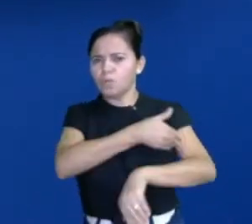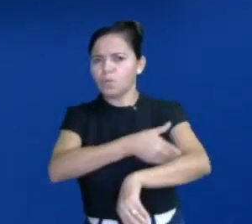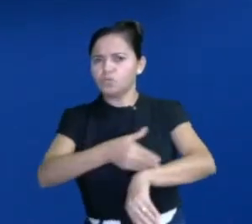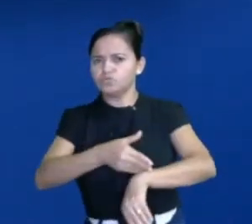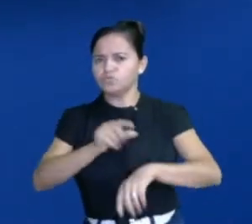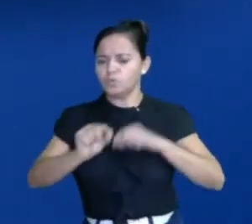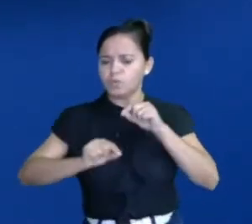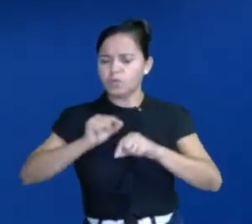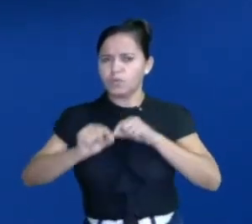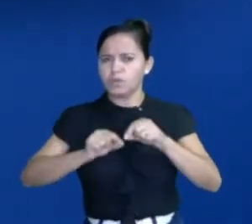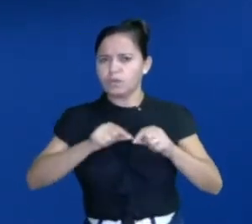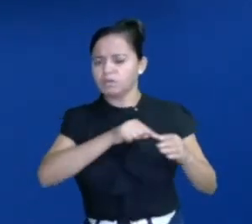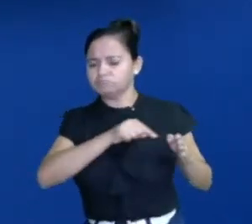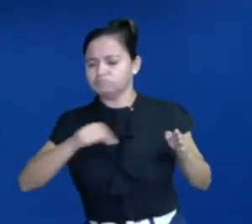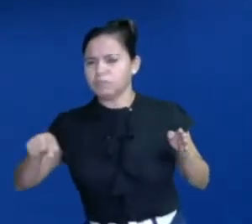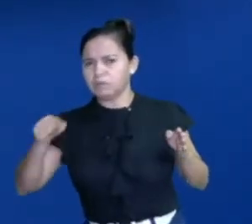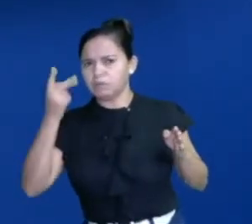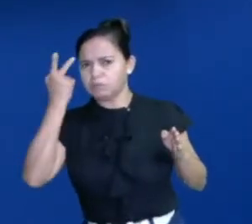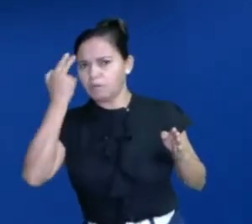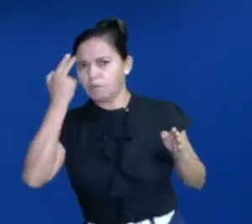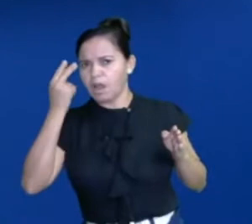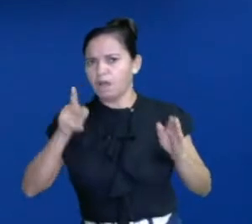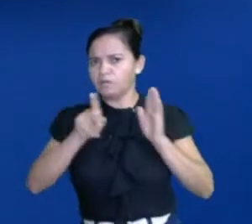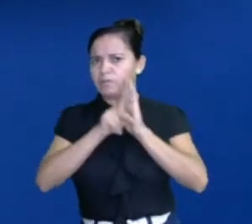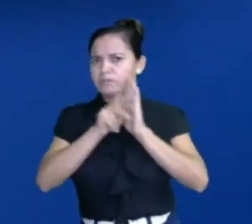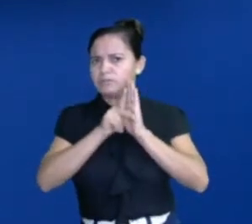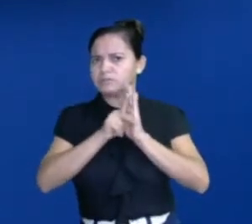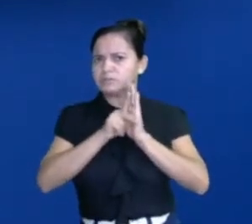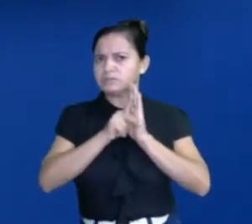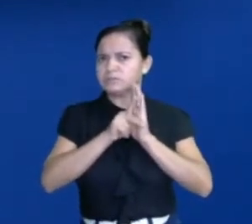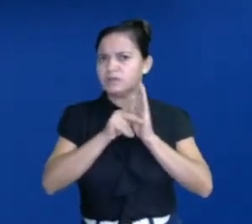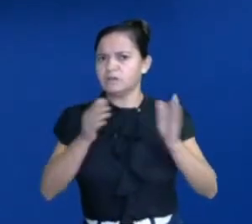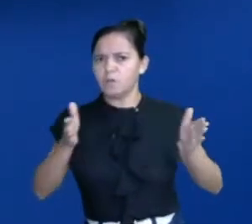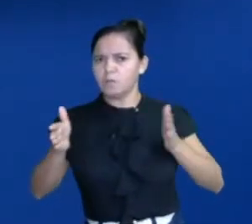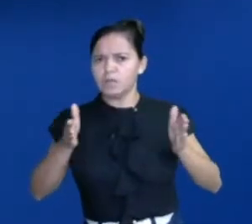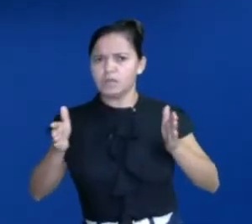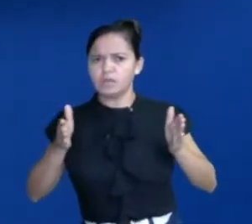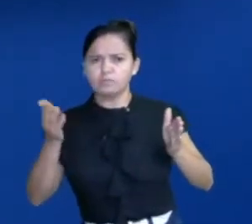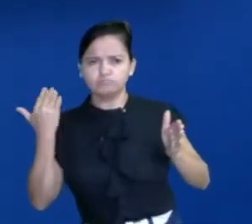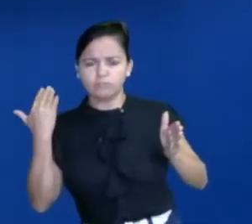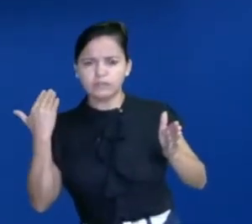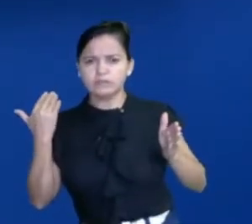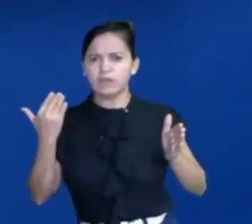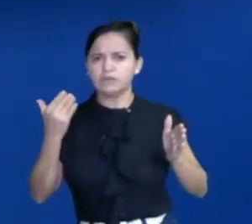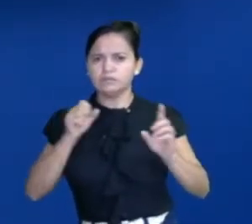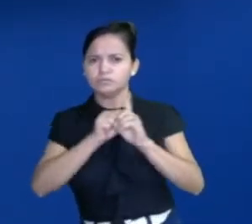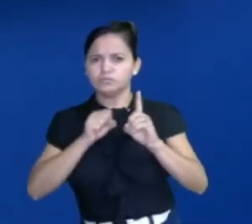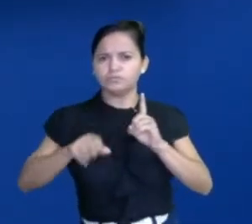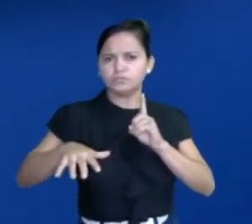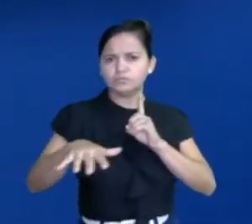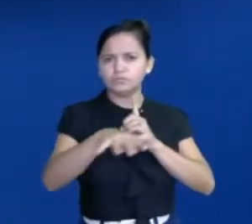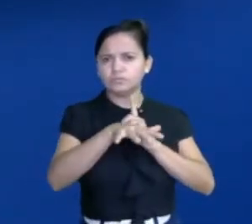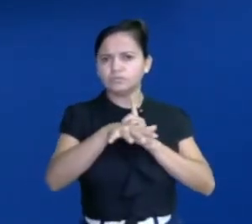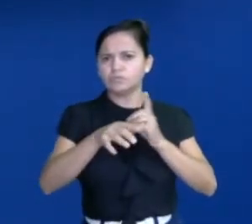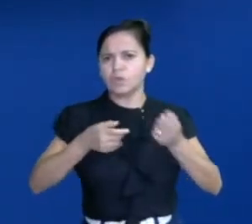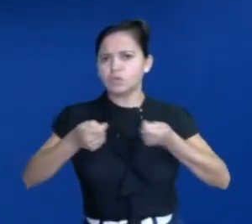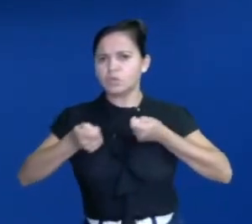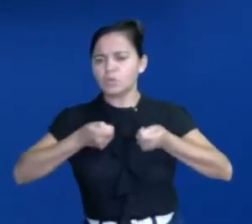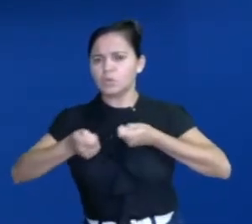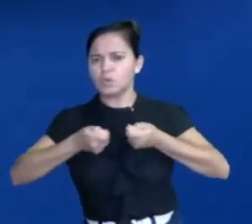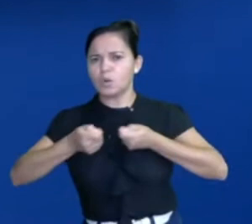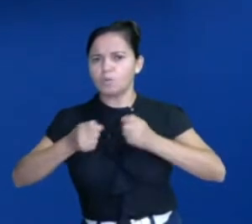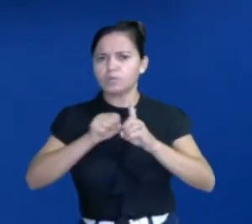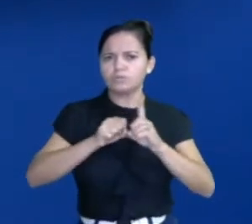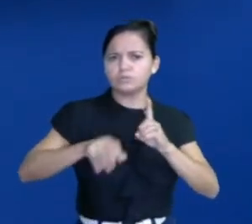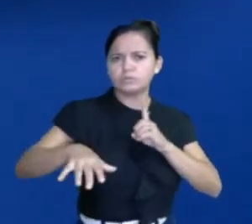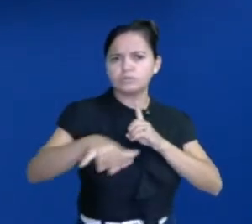são comuns a estrutura econômica, a estrutura social, o espaço geográfico